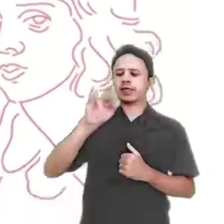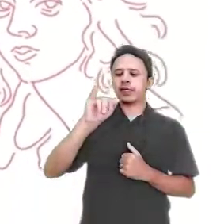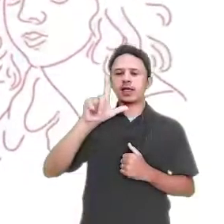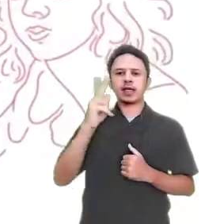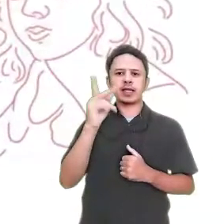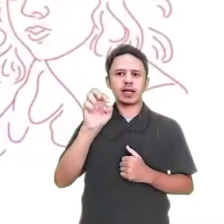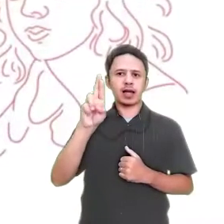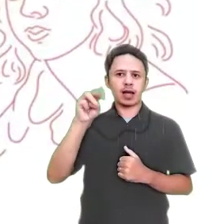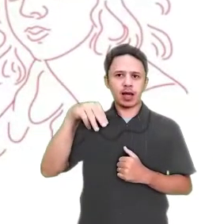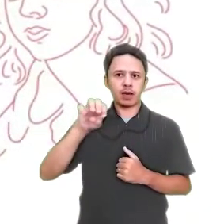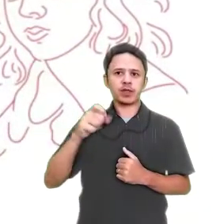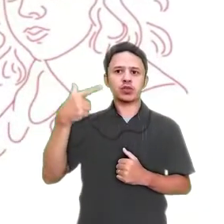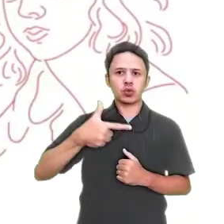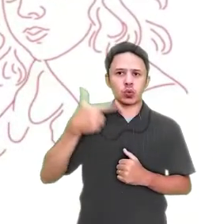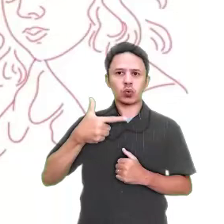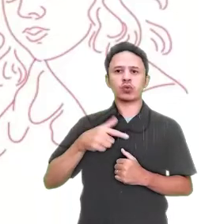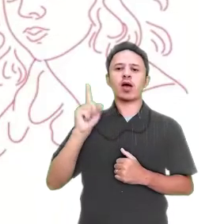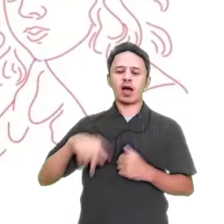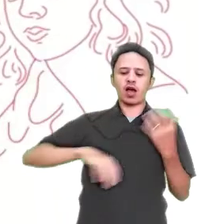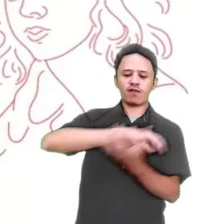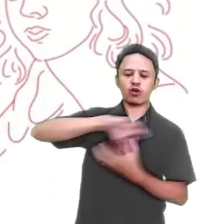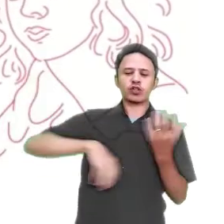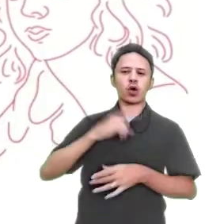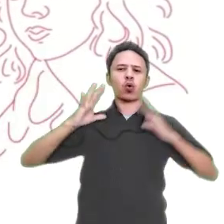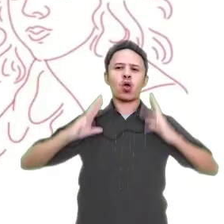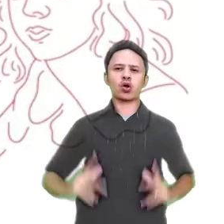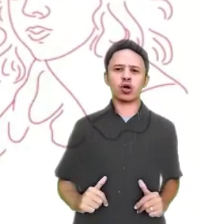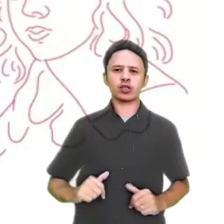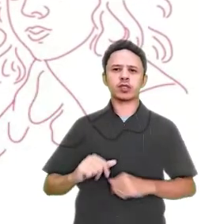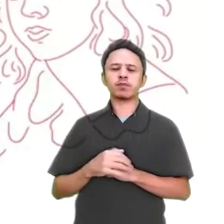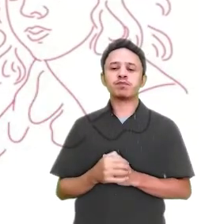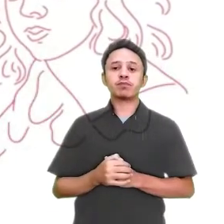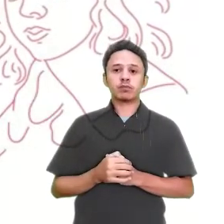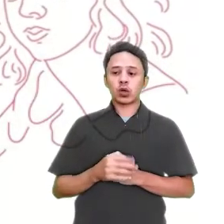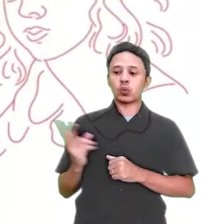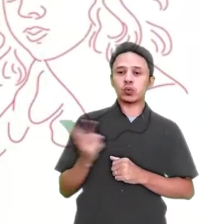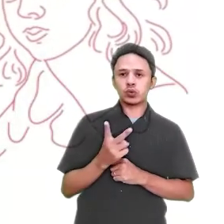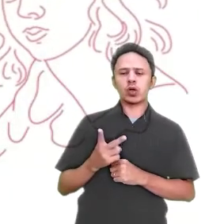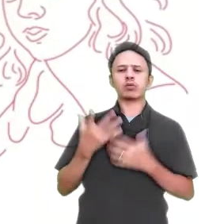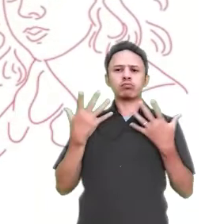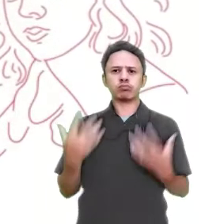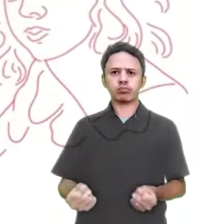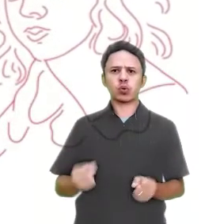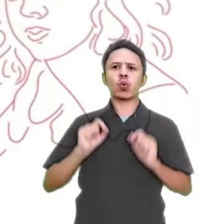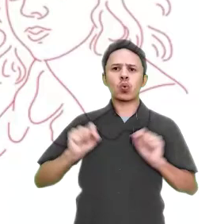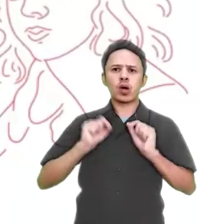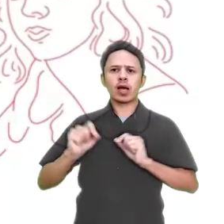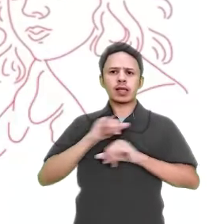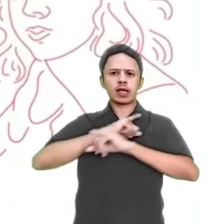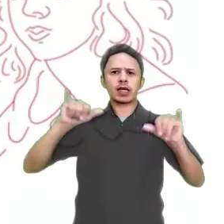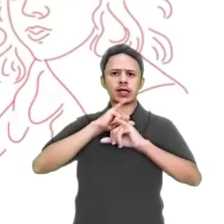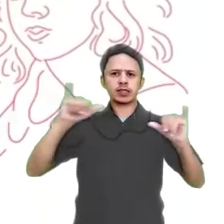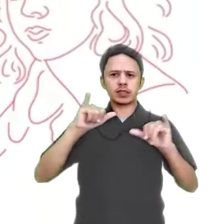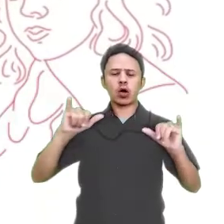Revolução Gloriosa. O parlamento, então, estabeleceu uma série de novas diretrizes para os reis. E ambos, Guilherme e Maria, tiveram que se comprometer com a chamada